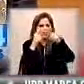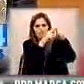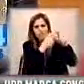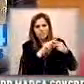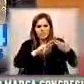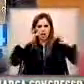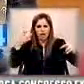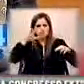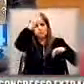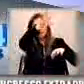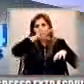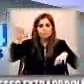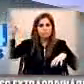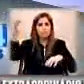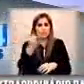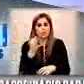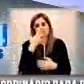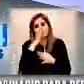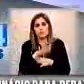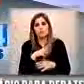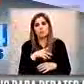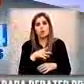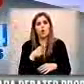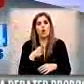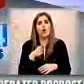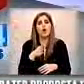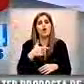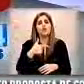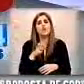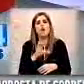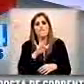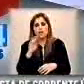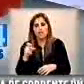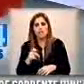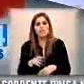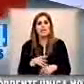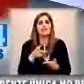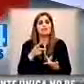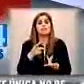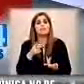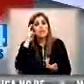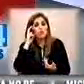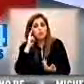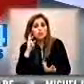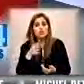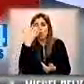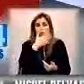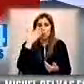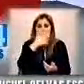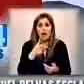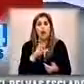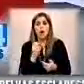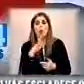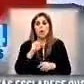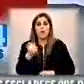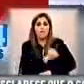Porto. Posso falar-lhe, por exemplo, da Trofa, de Santo Tirso, de Gondomar, de Arouca, de Valongo,